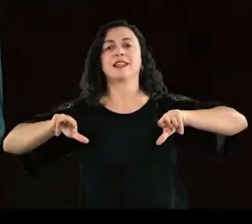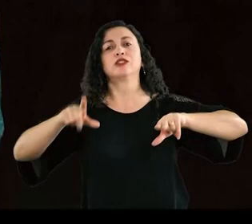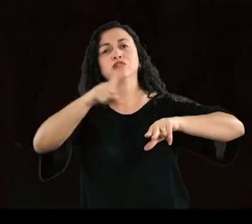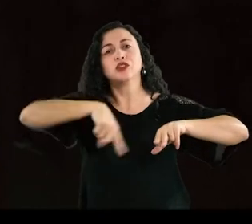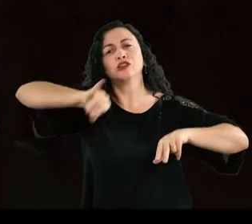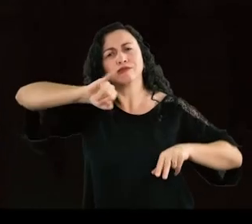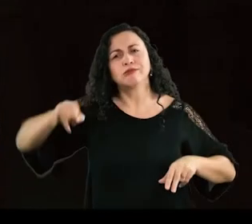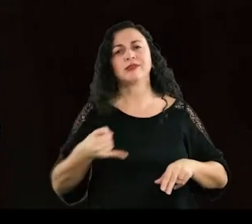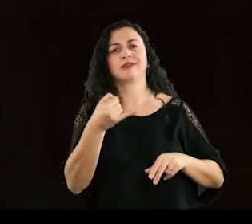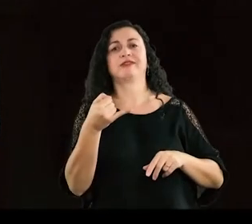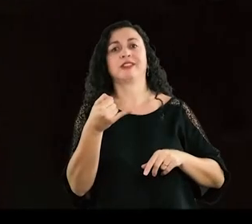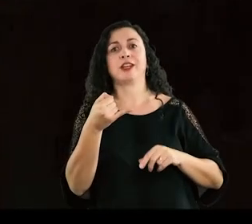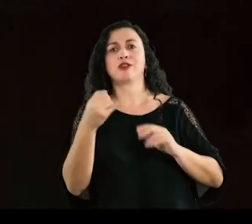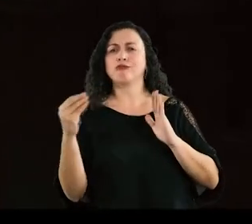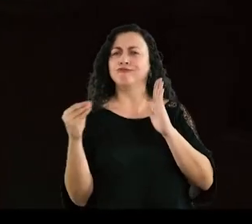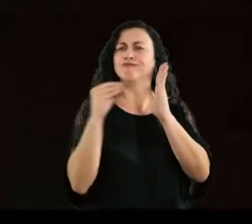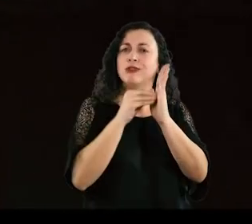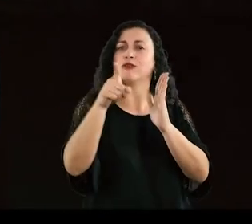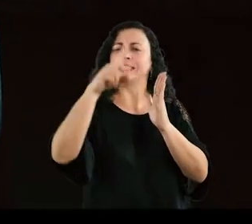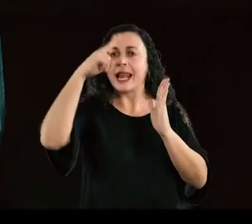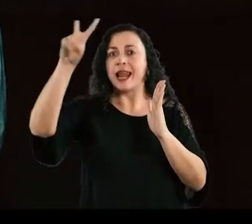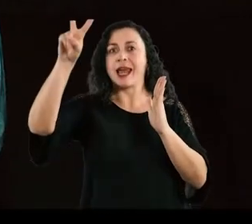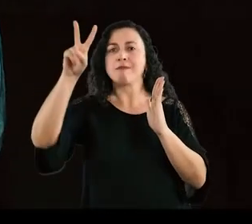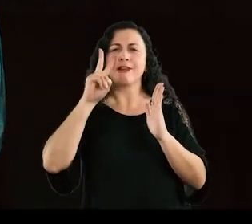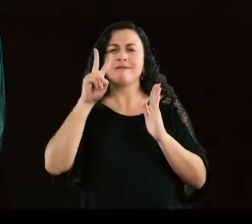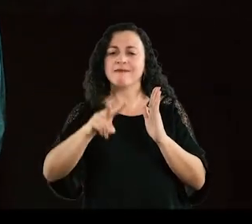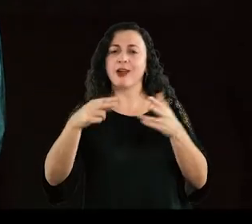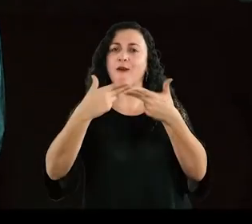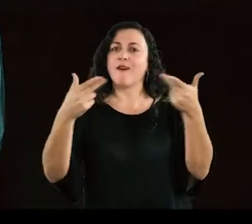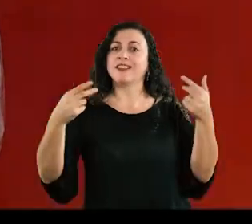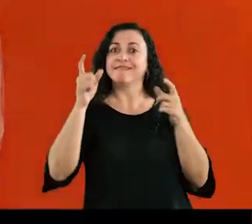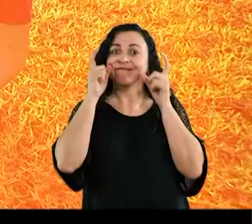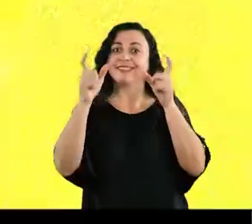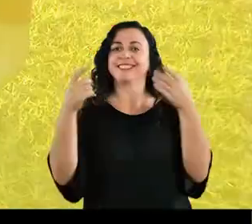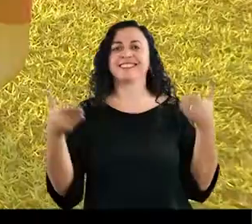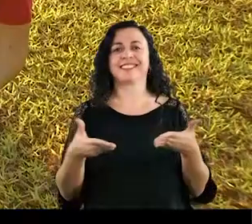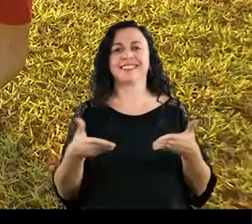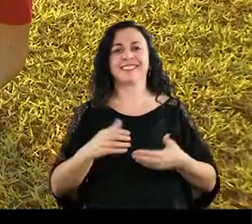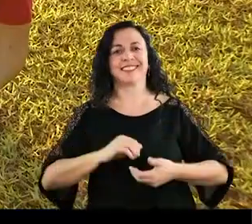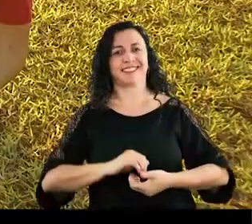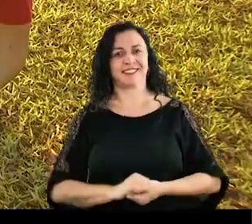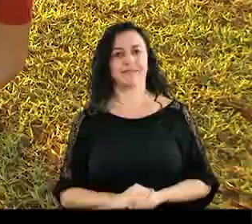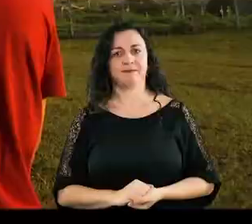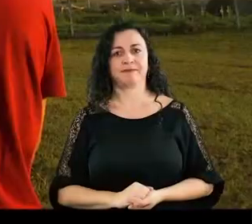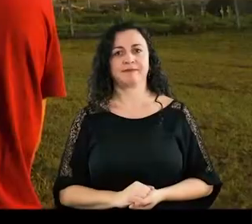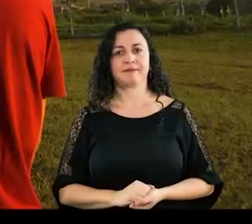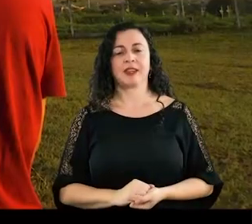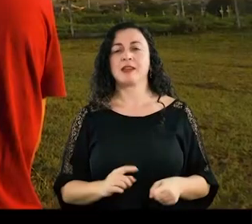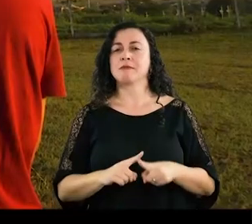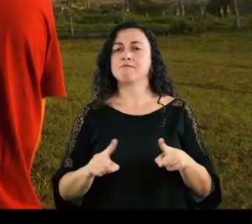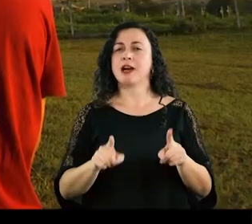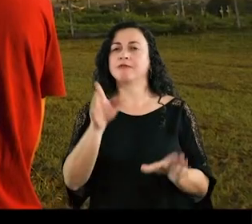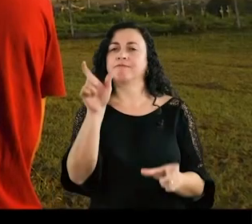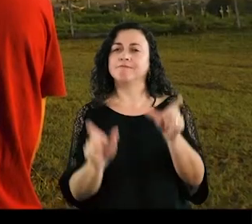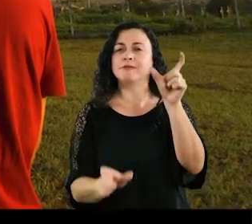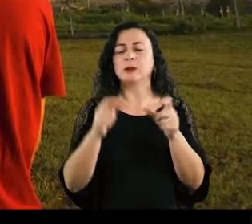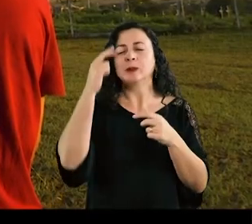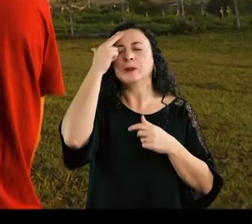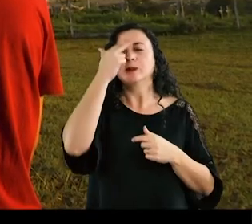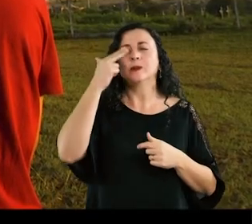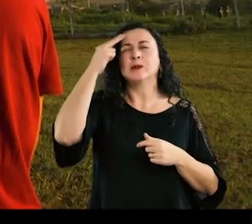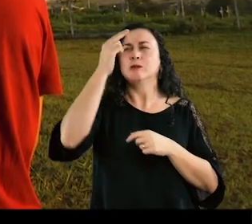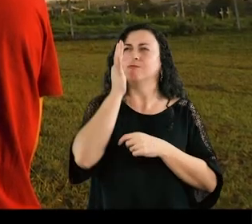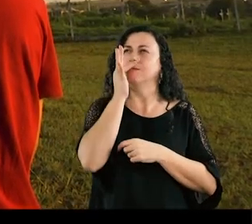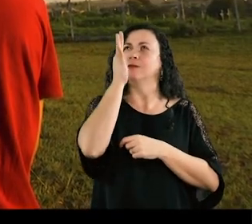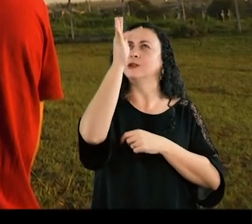Então, coloca o museu no radar, que tem sempre coisa interessante acontecendo aqui. Mas enquanto o sonho de se tornar um